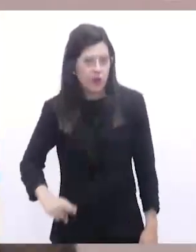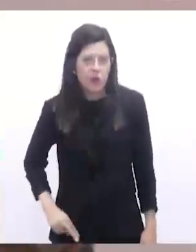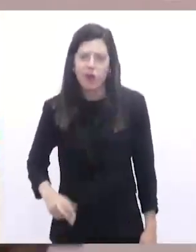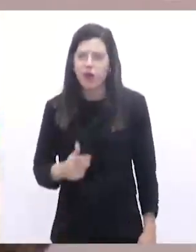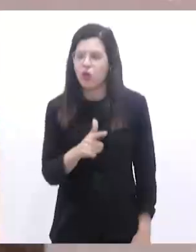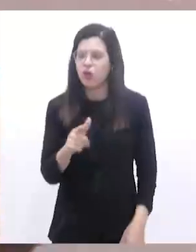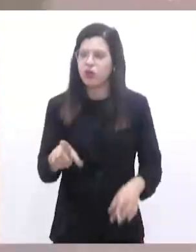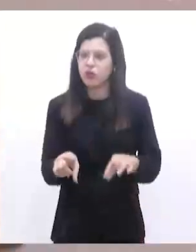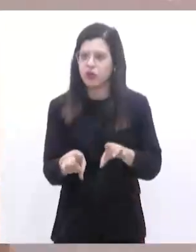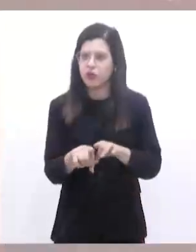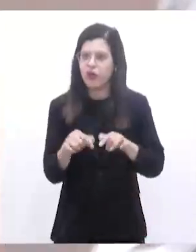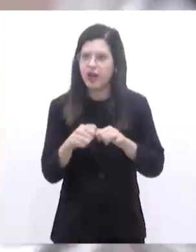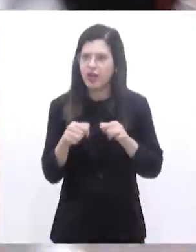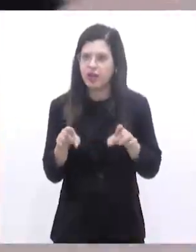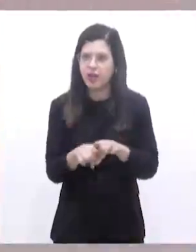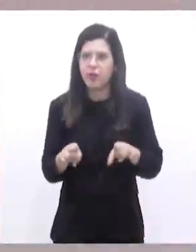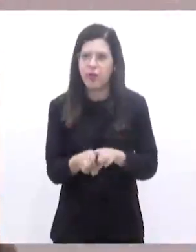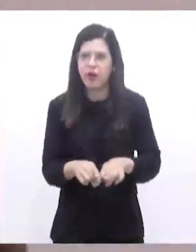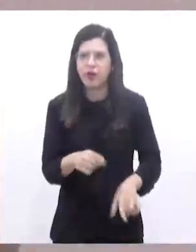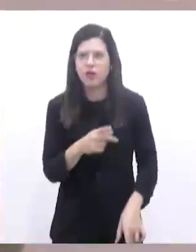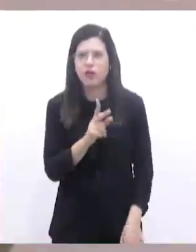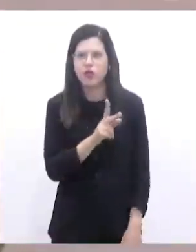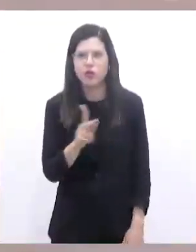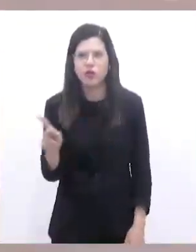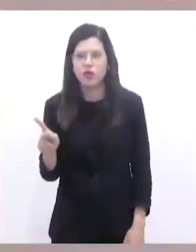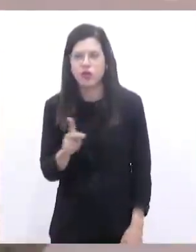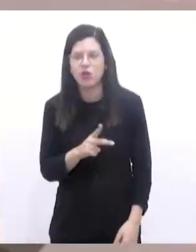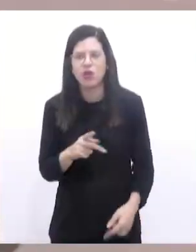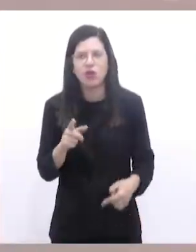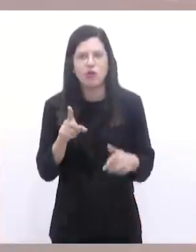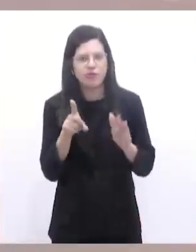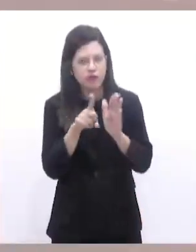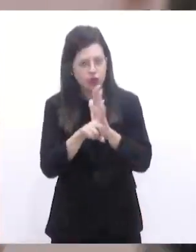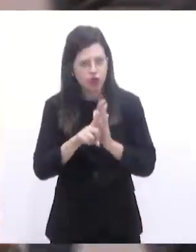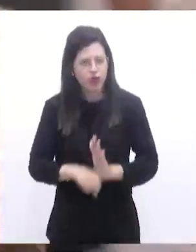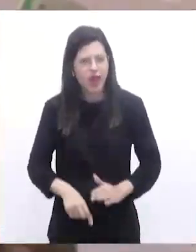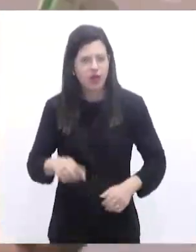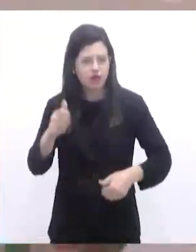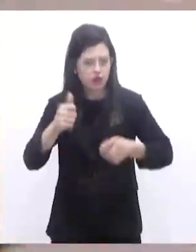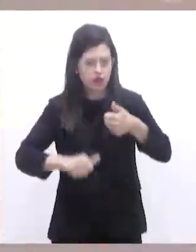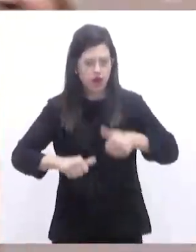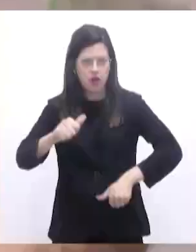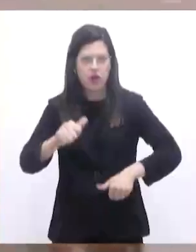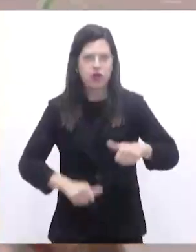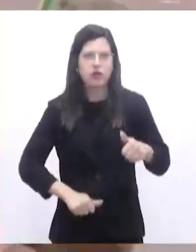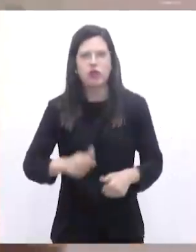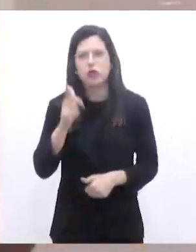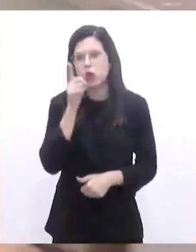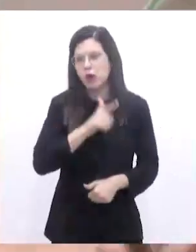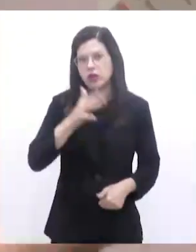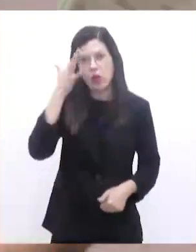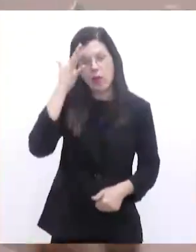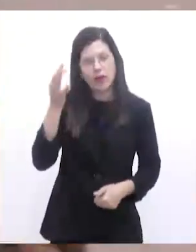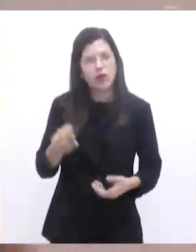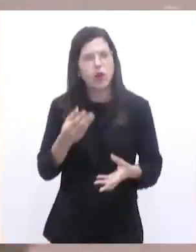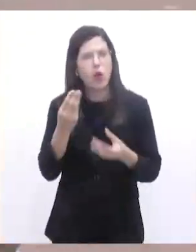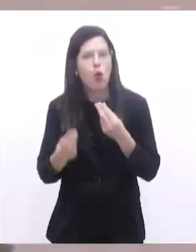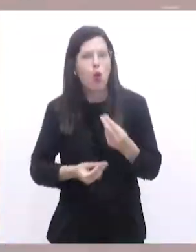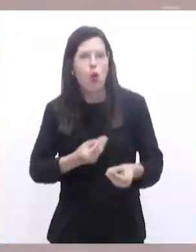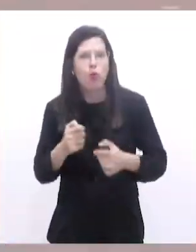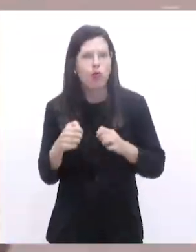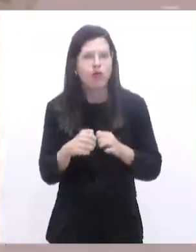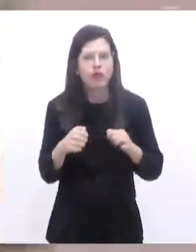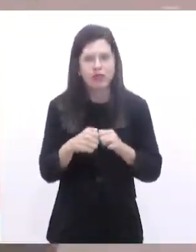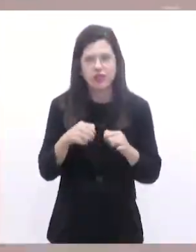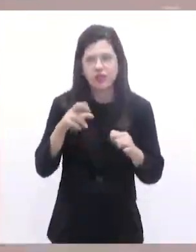A gente também faz com os professores, a gente faz um questionário de avaliação para que eles possam, para a gente entender como eles podem trabalhar o rolê em sala de